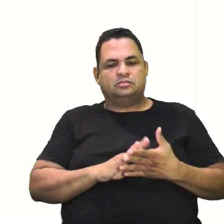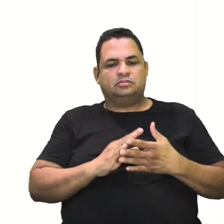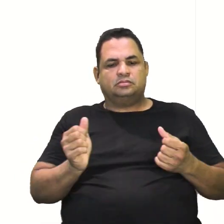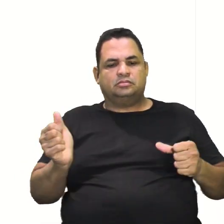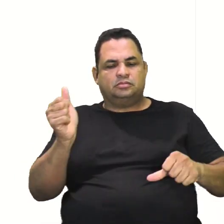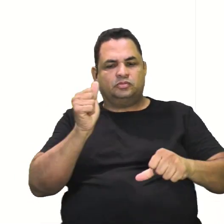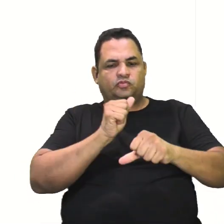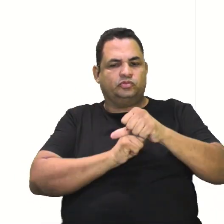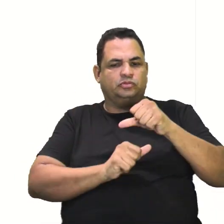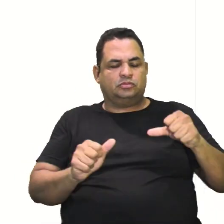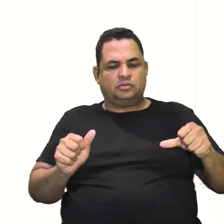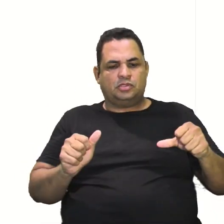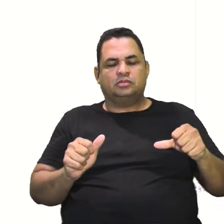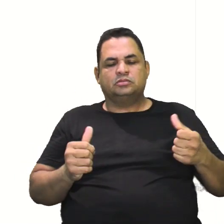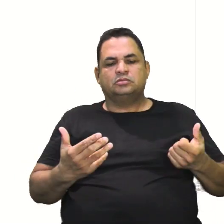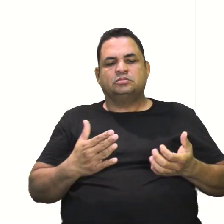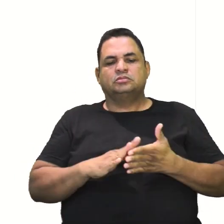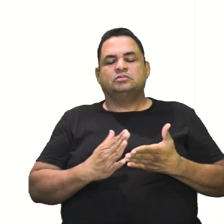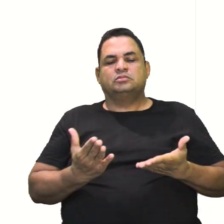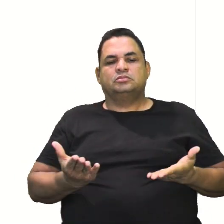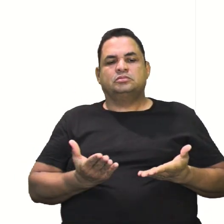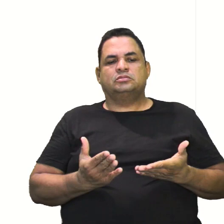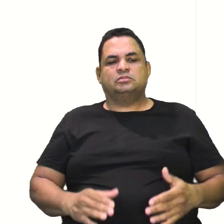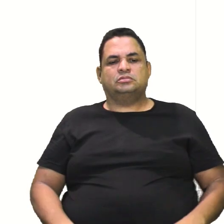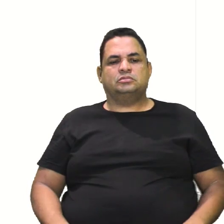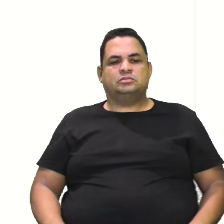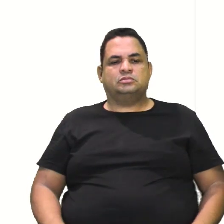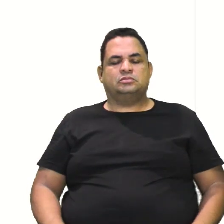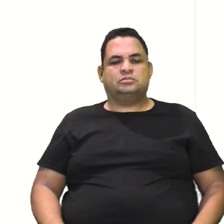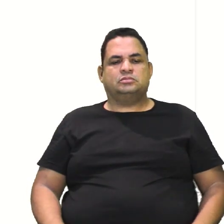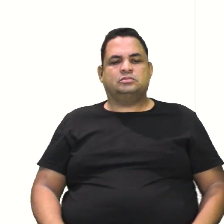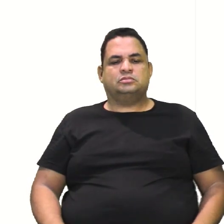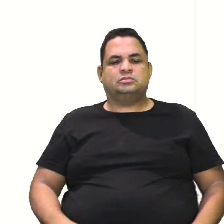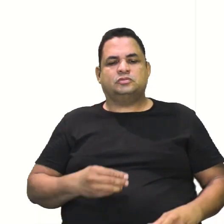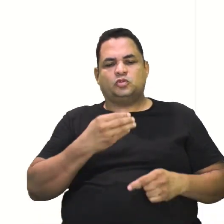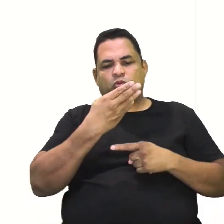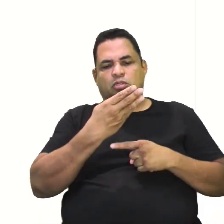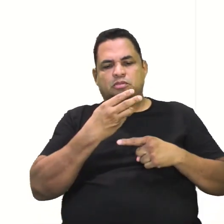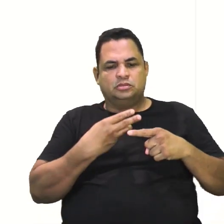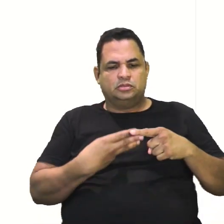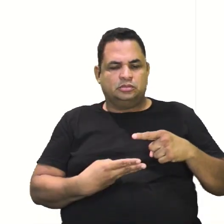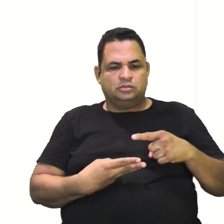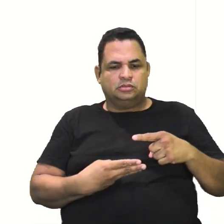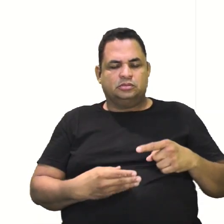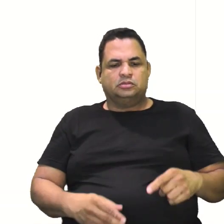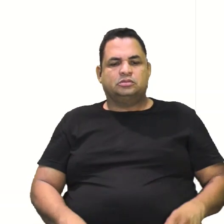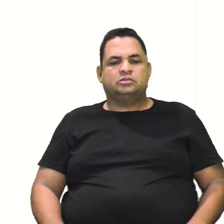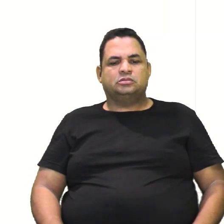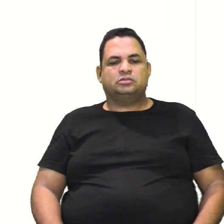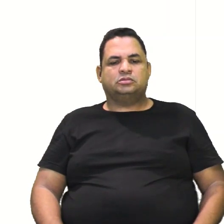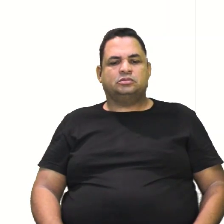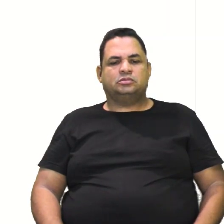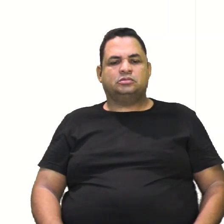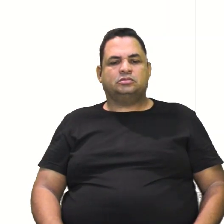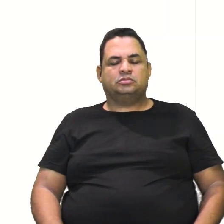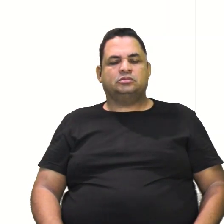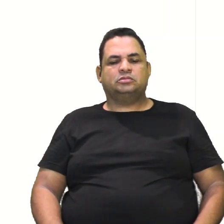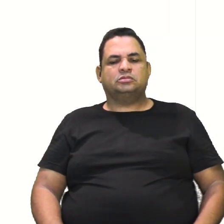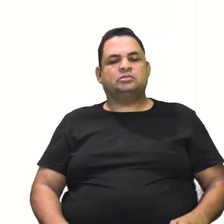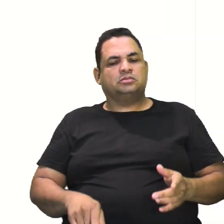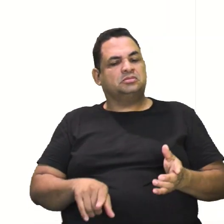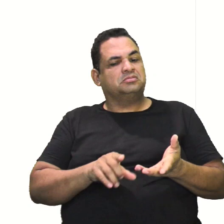o inverso e o oposto? Isso. Então, para começo de conversa, em vez de ser 3 quartos, vai ser? 4 terços. 4 terços. Tava negativo, vai